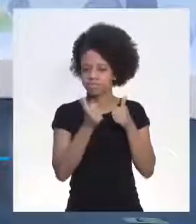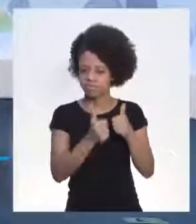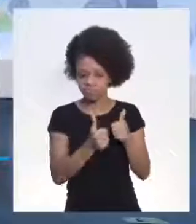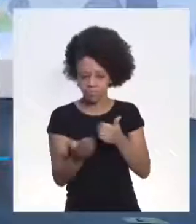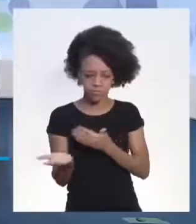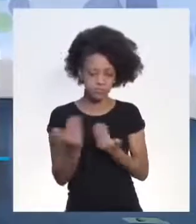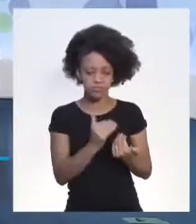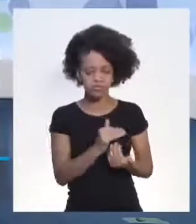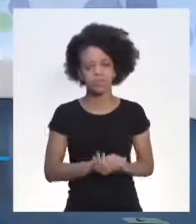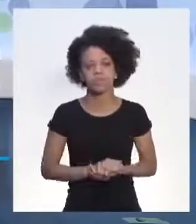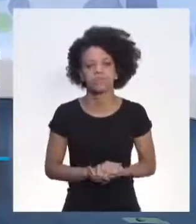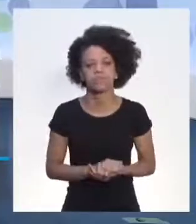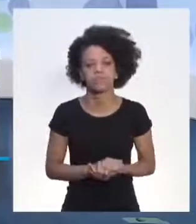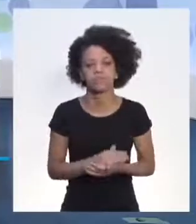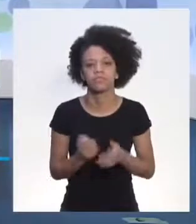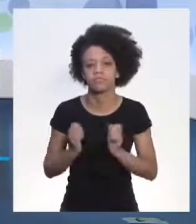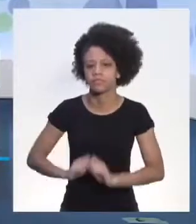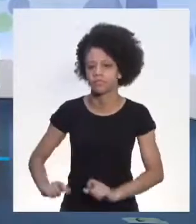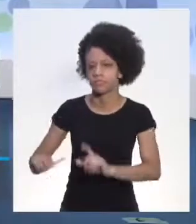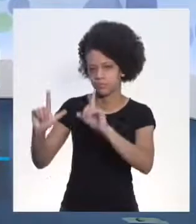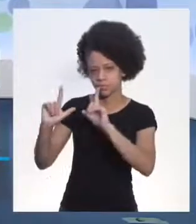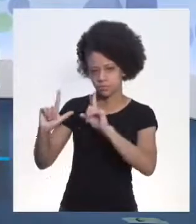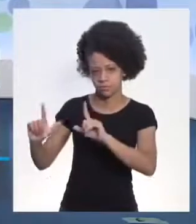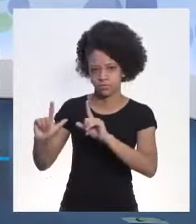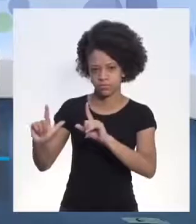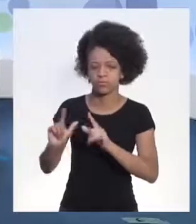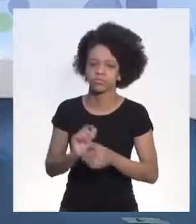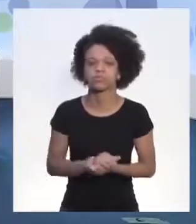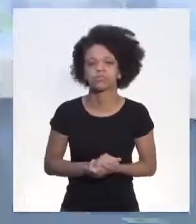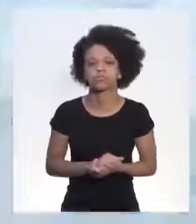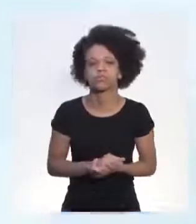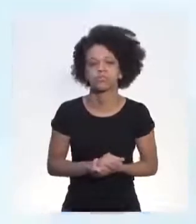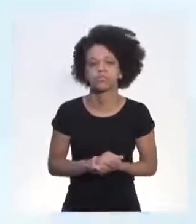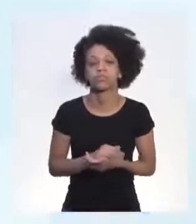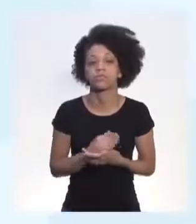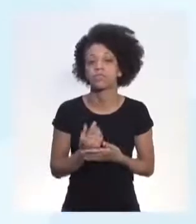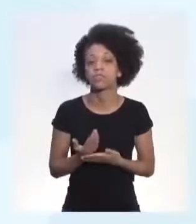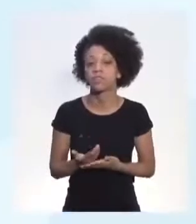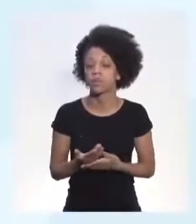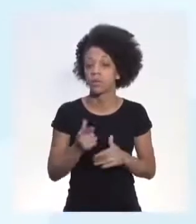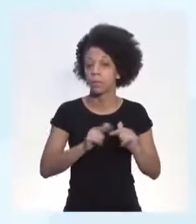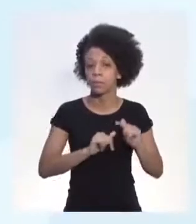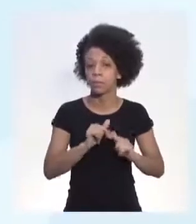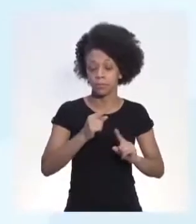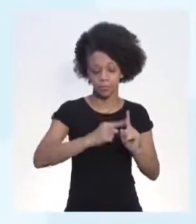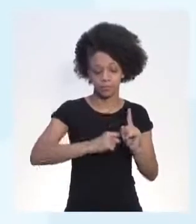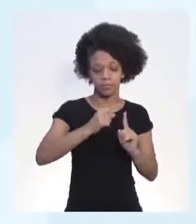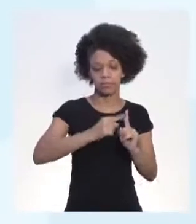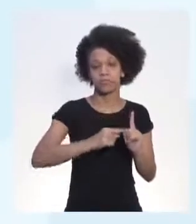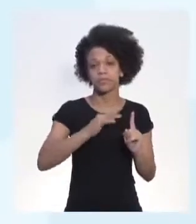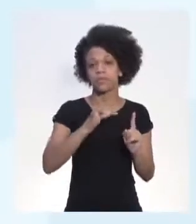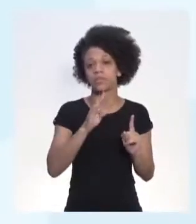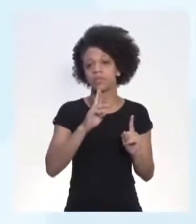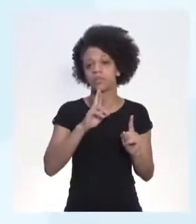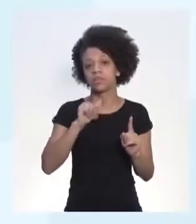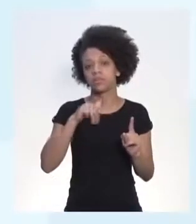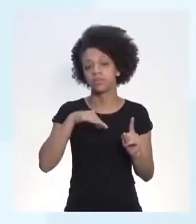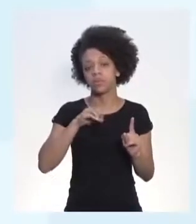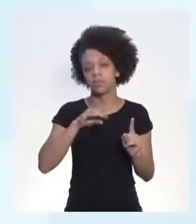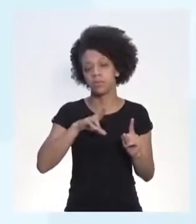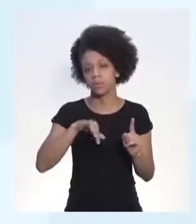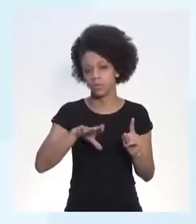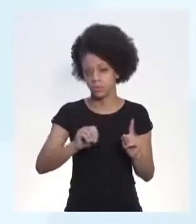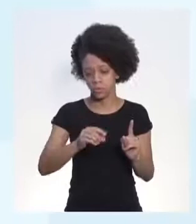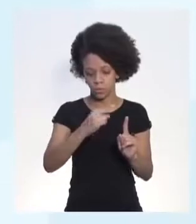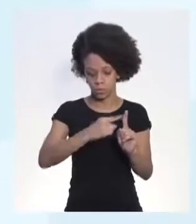lá? Beleza? Então, pode pôr na tela para eles, diretor? Ai, que legal. Então, que é a construção de um termômetro. Então, assim, qual que é a ideia aí,